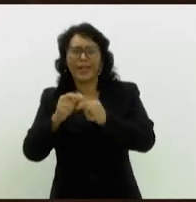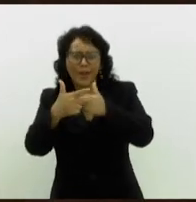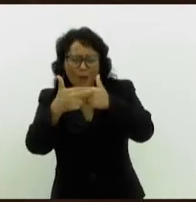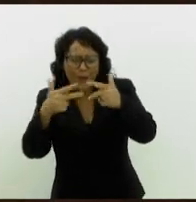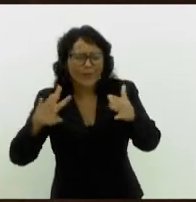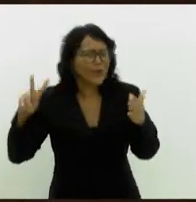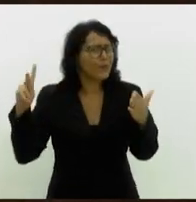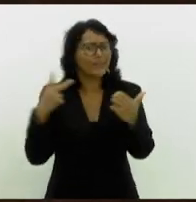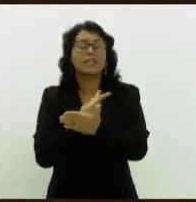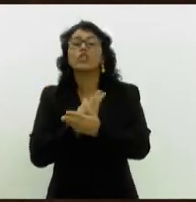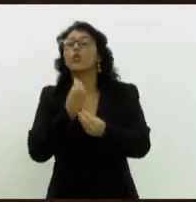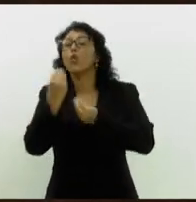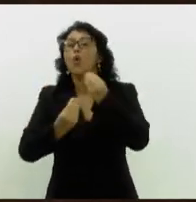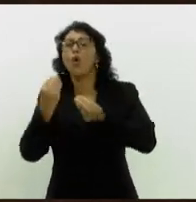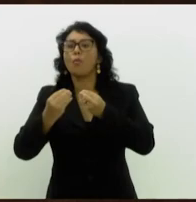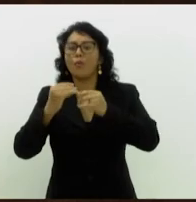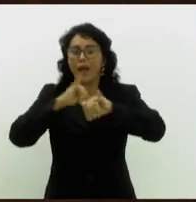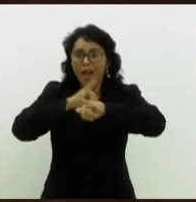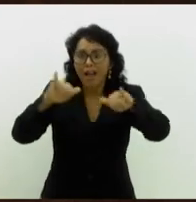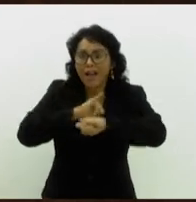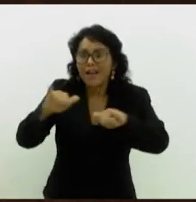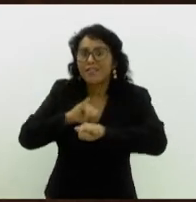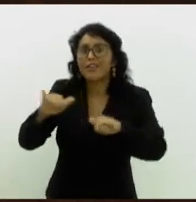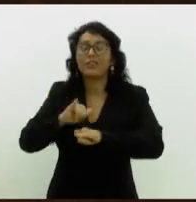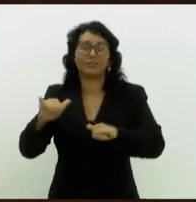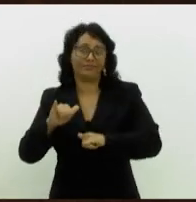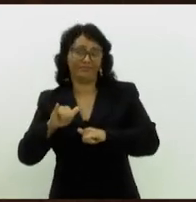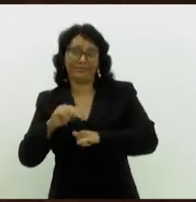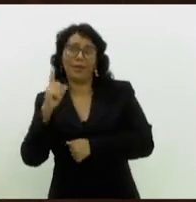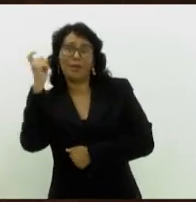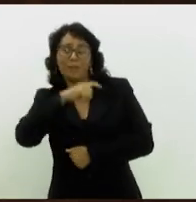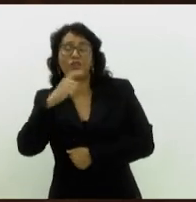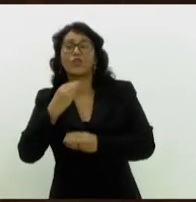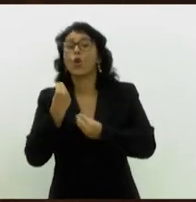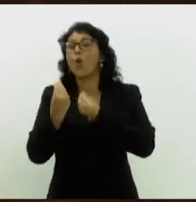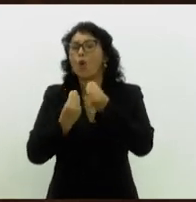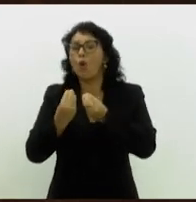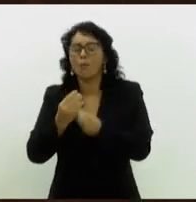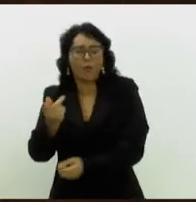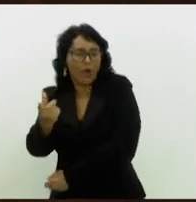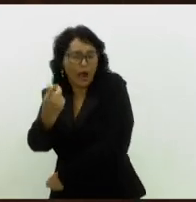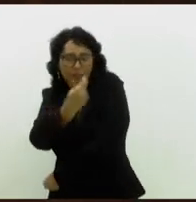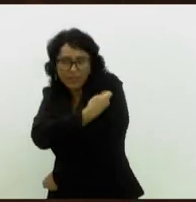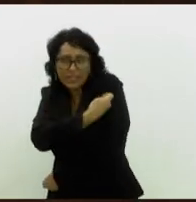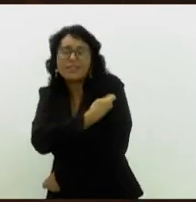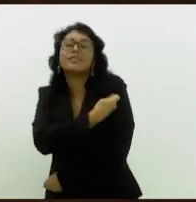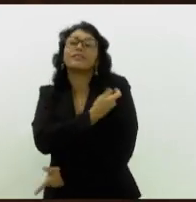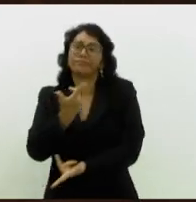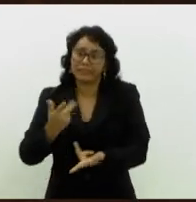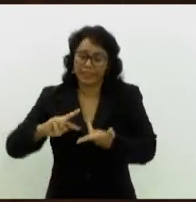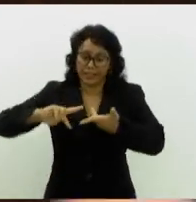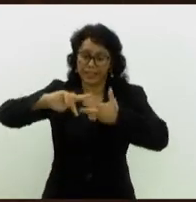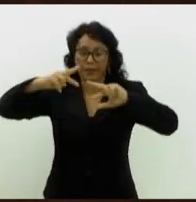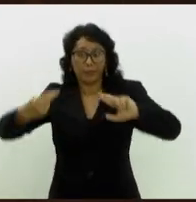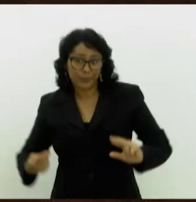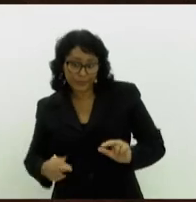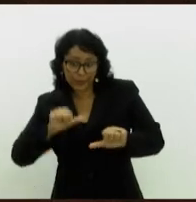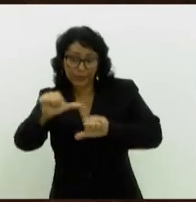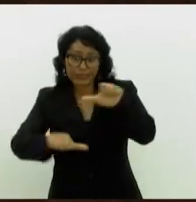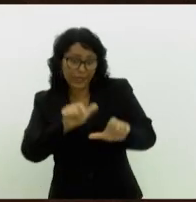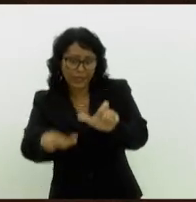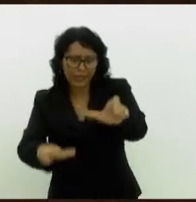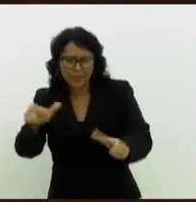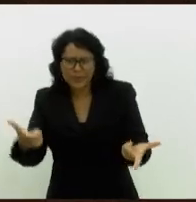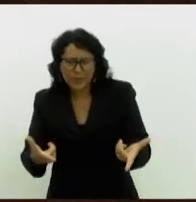os boatos por exemplo das vacinas que iriam propagar modificações de DNA de pessoas como por exemplo que haveria